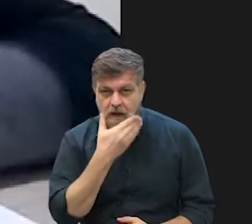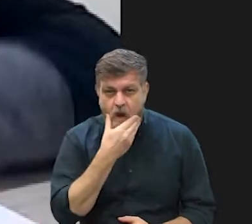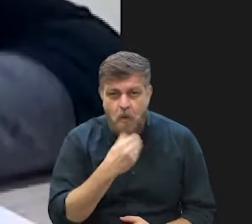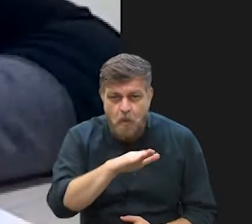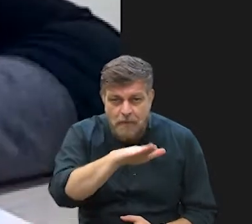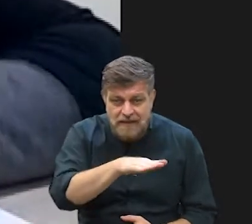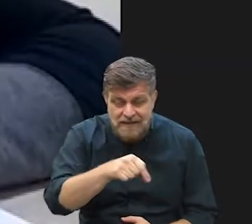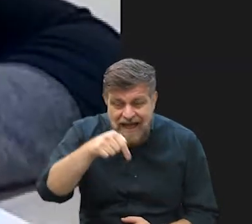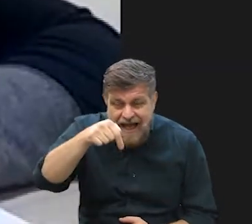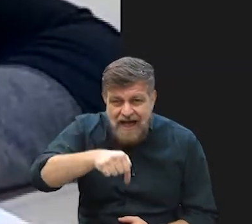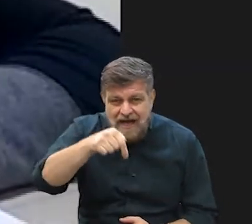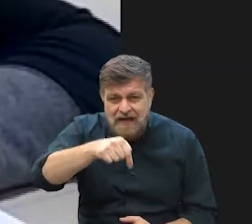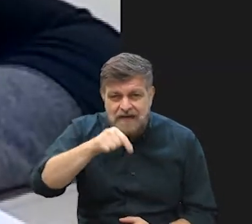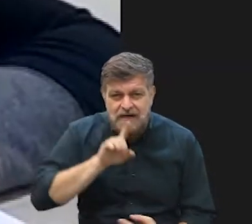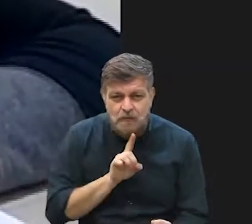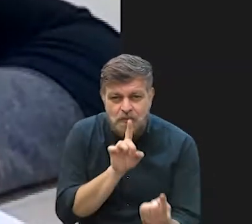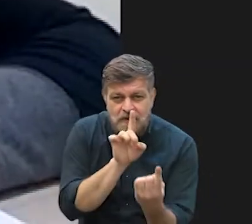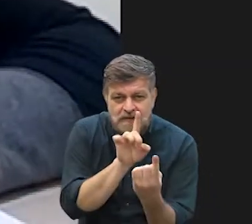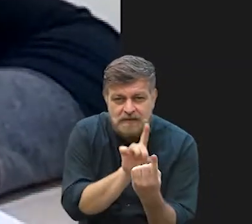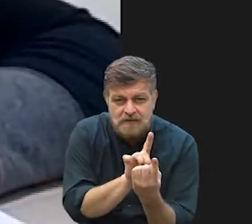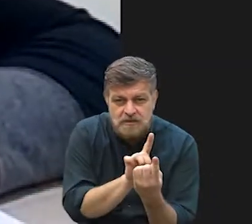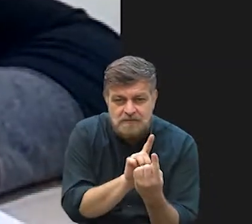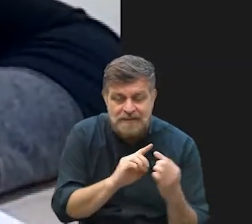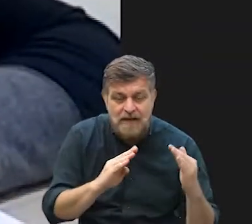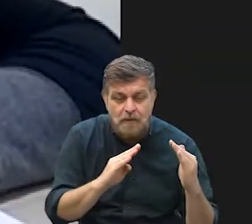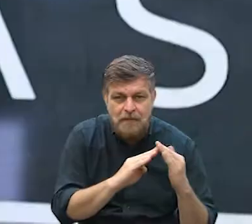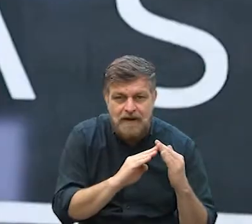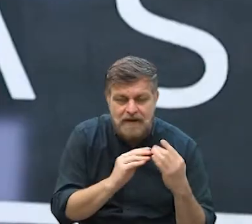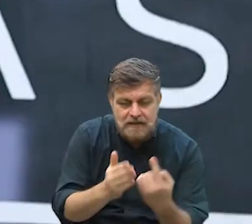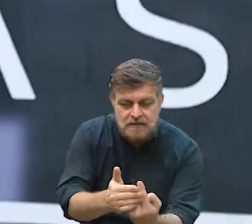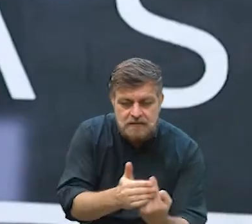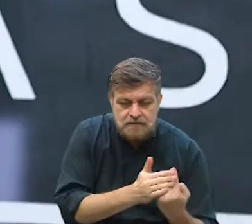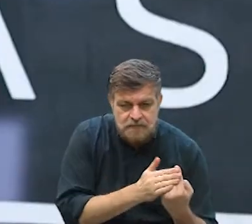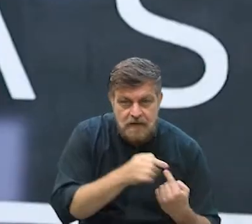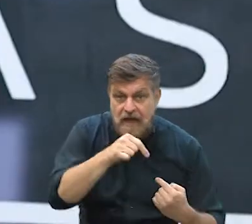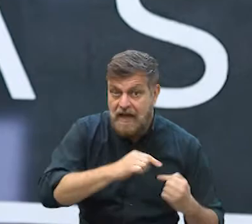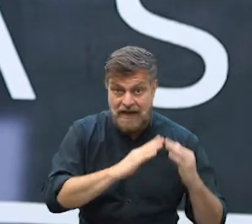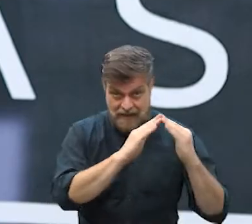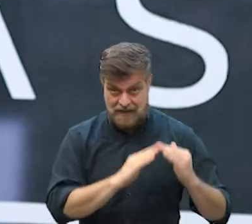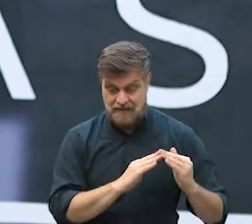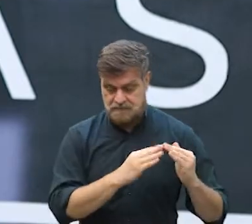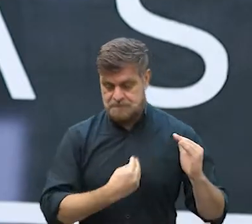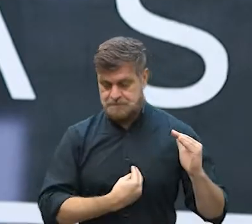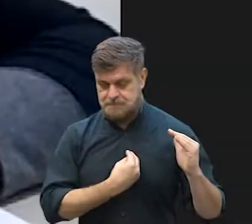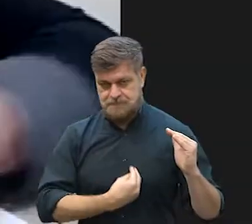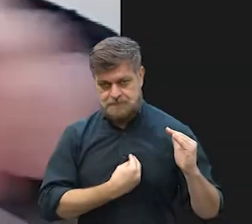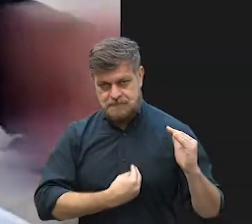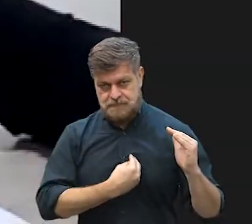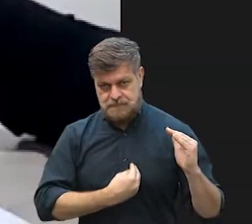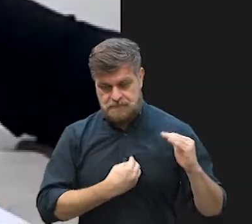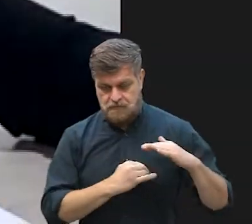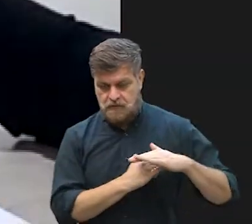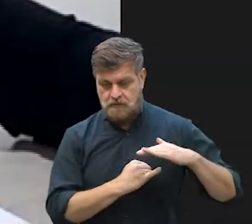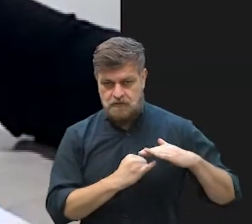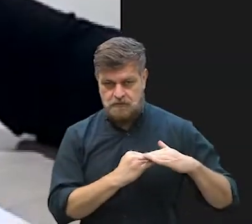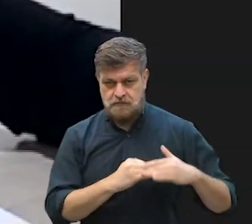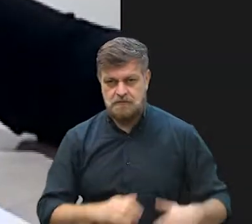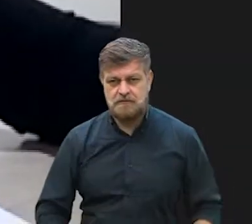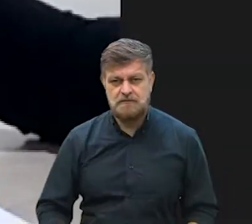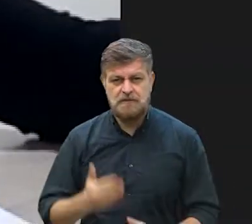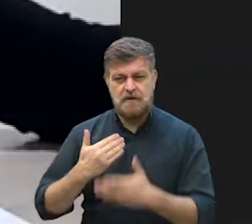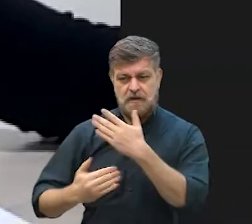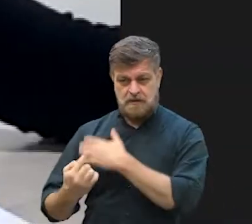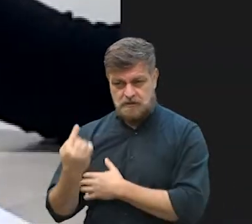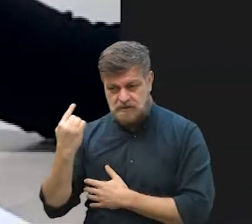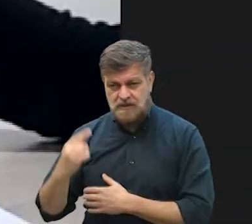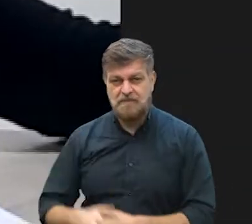eram, aqui era um atendimento apenas de abrigo, então os meninos moravam aqui no Instituto, e antigamente era Instituto